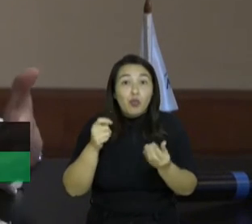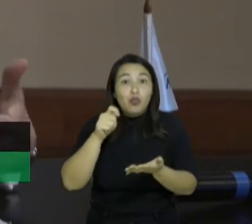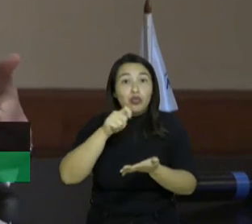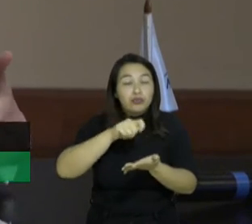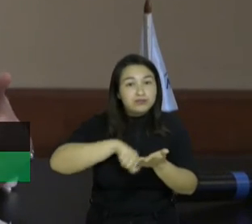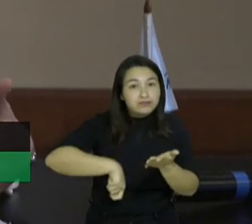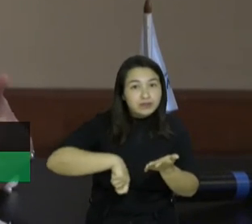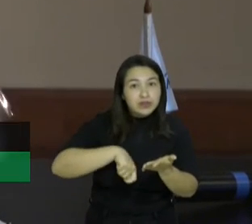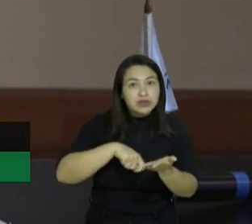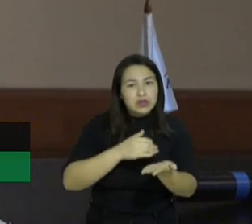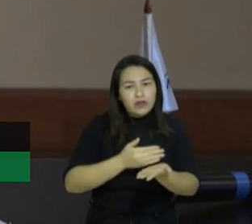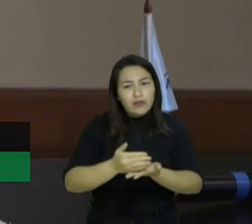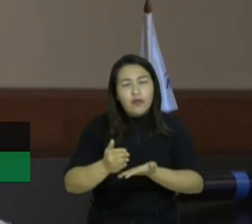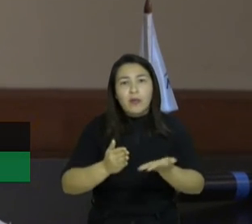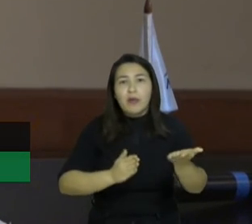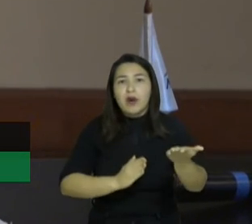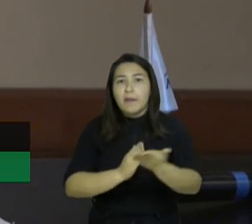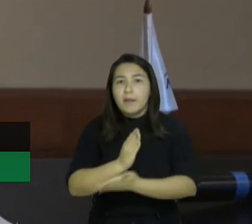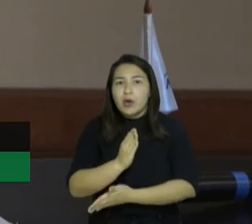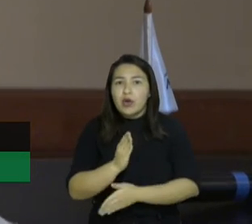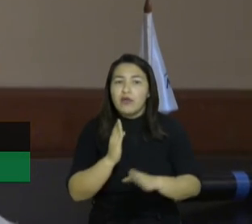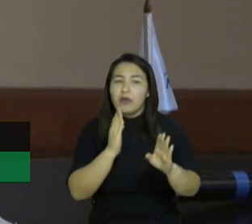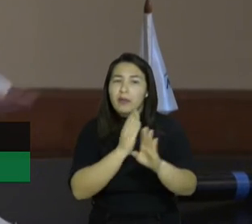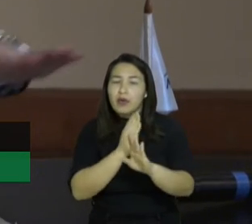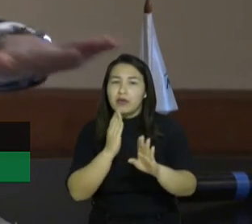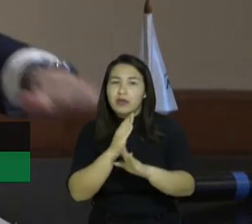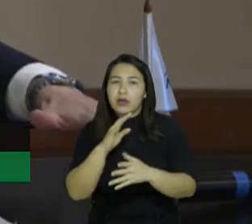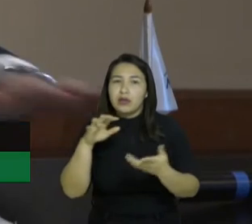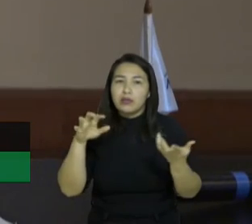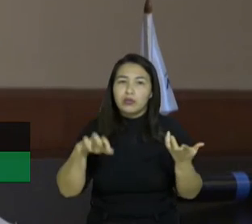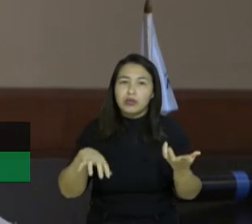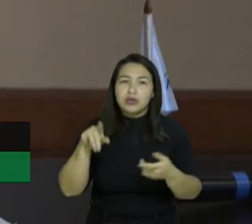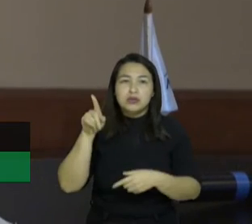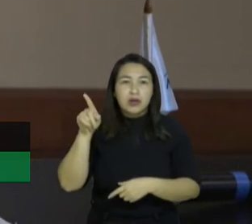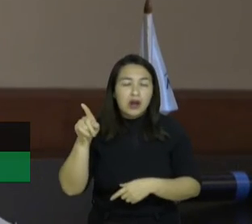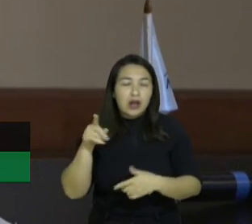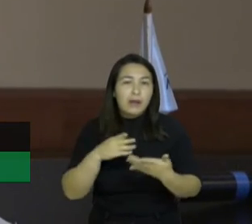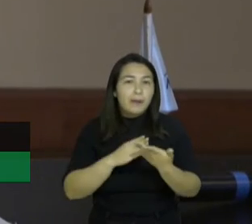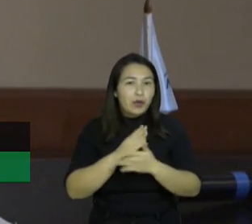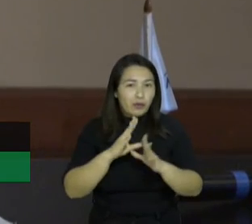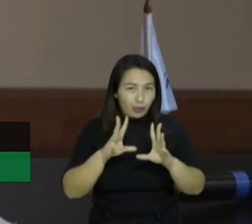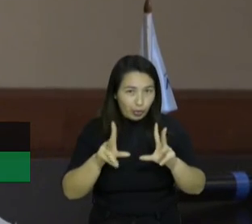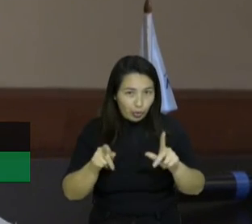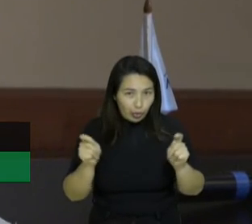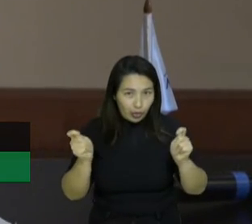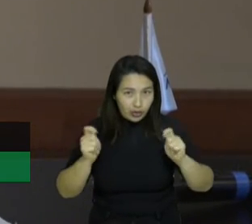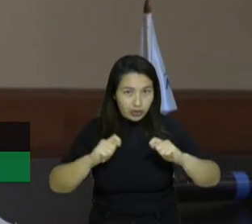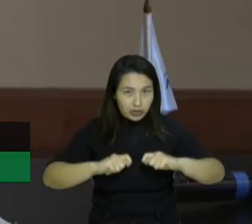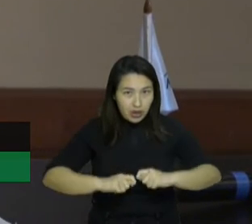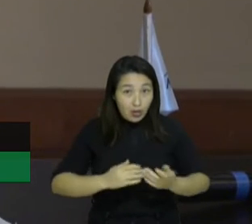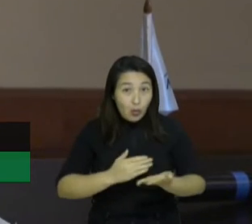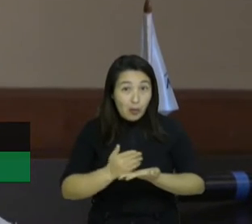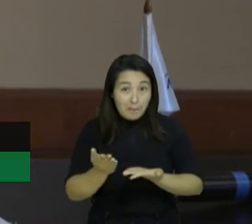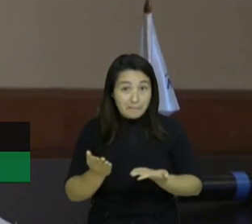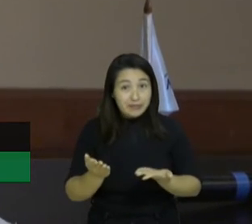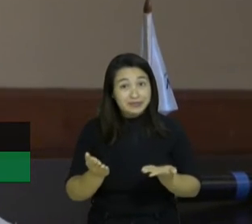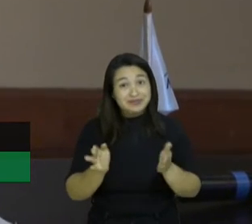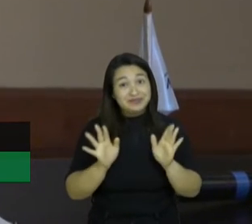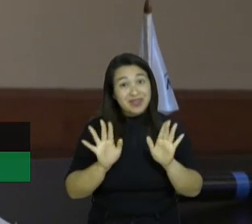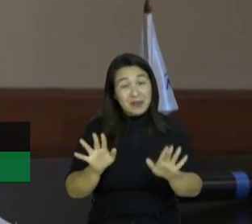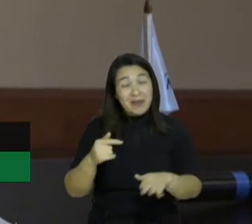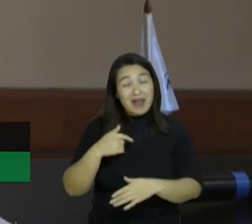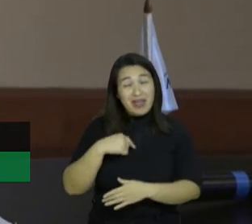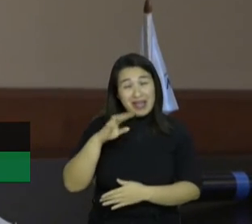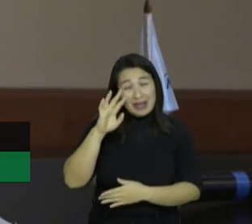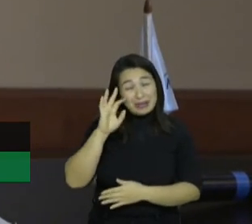e entrasse aprovado apreciado pelo congresso aprovado e entrasse em vigência Mas eu sou cético